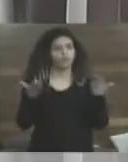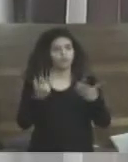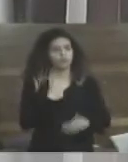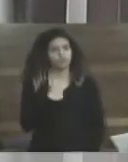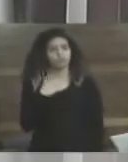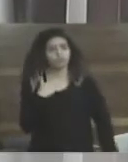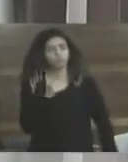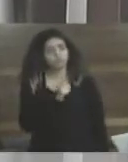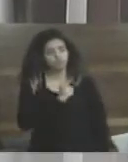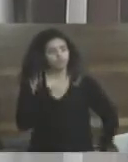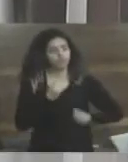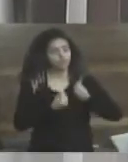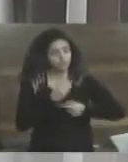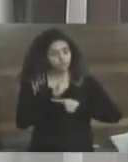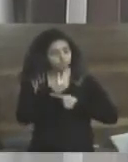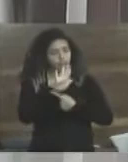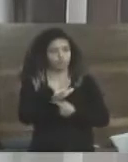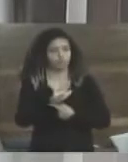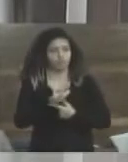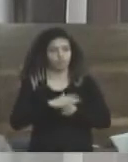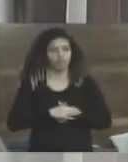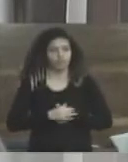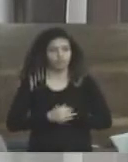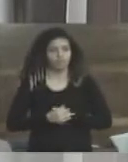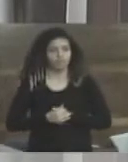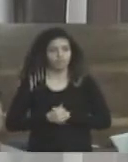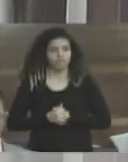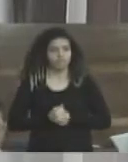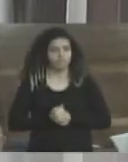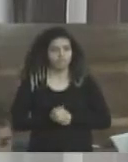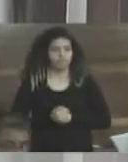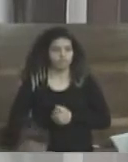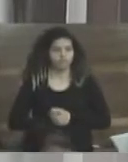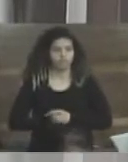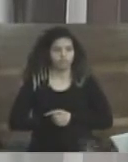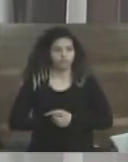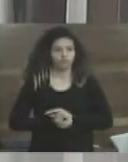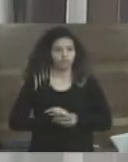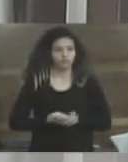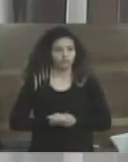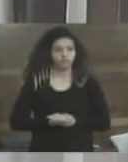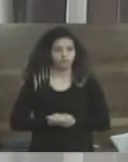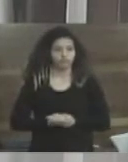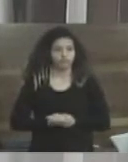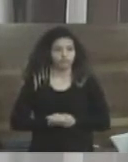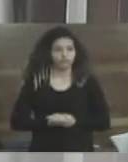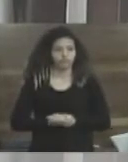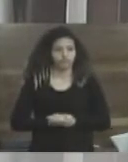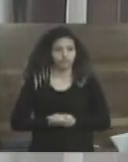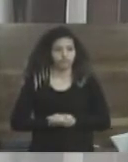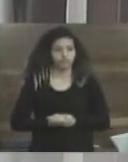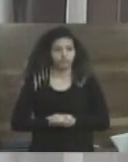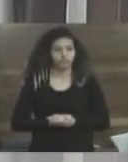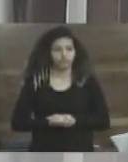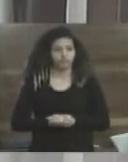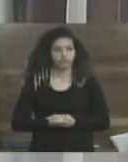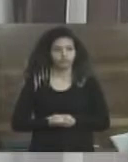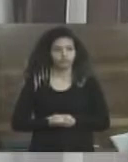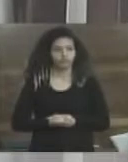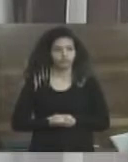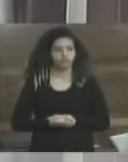em condições de estar dando minha contribuição ao Estaleiro Brasfel. Dar a contribuição